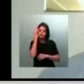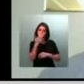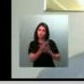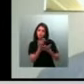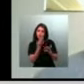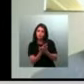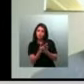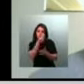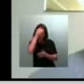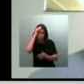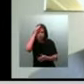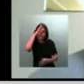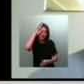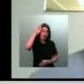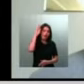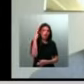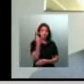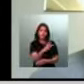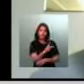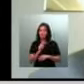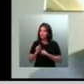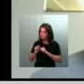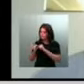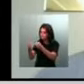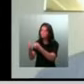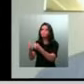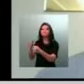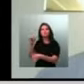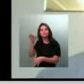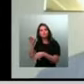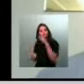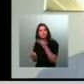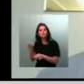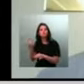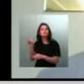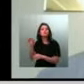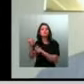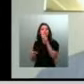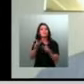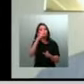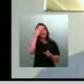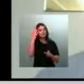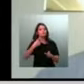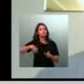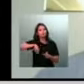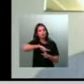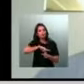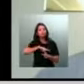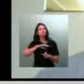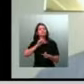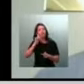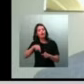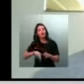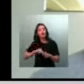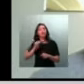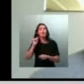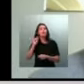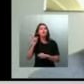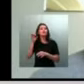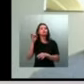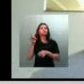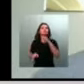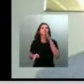estudos para fazer juiz, fazer juiz aquilo que nós nos determinamos que é exatamente a busca dessa